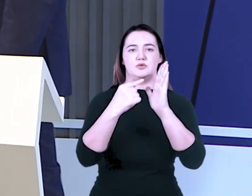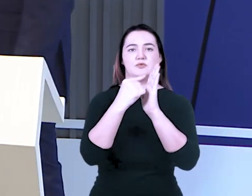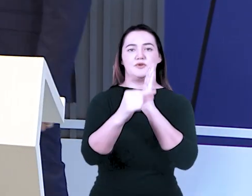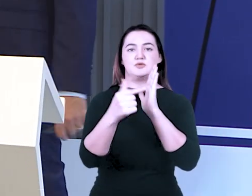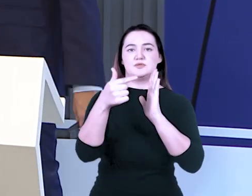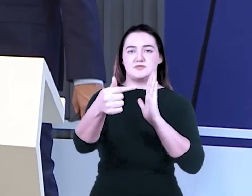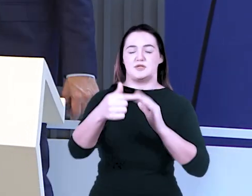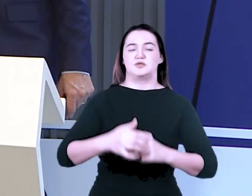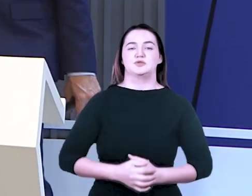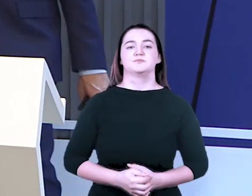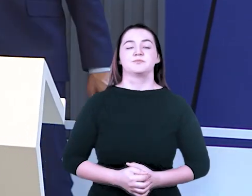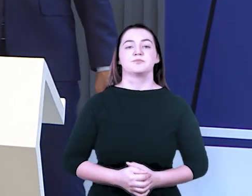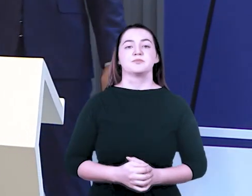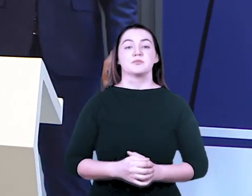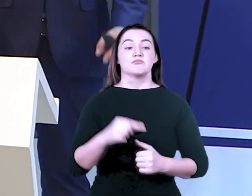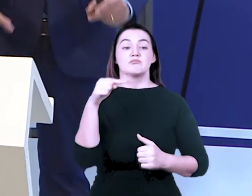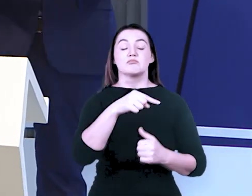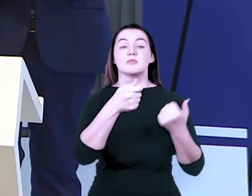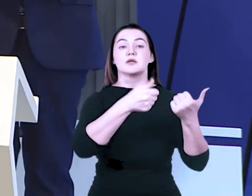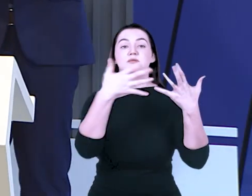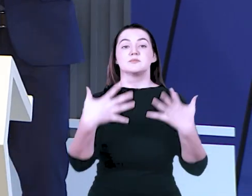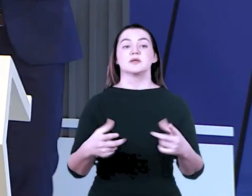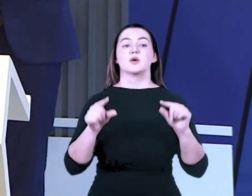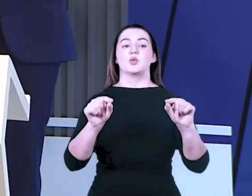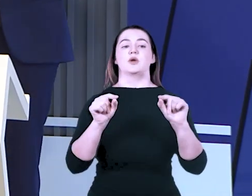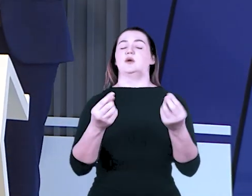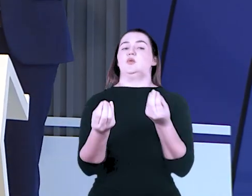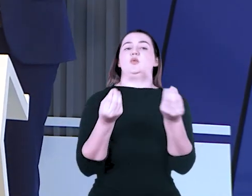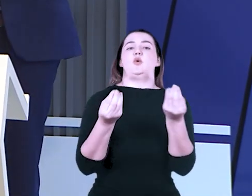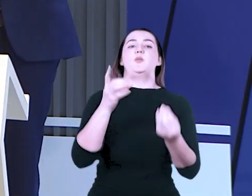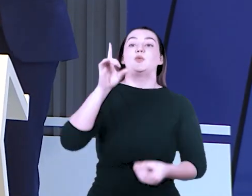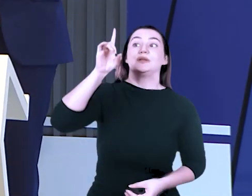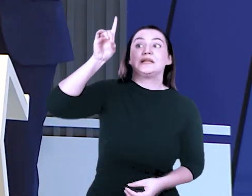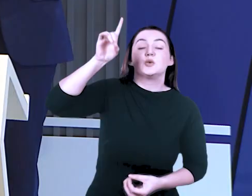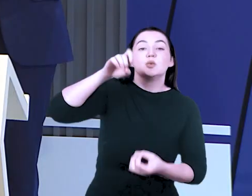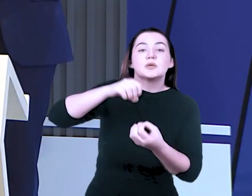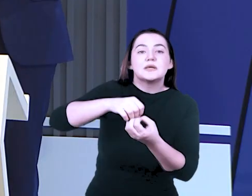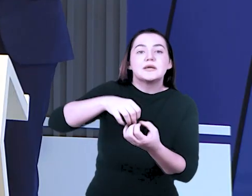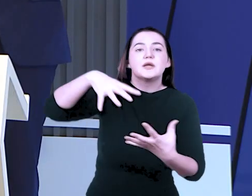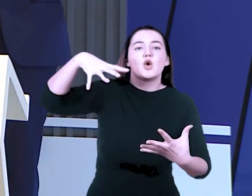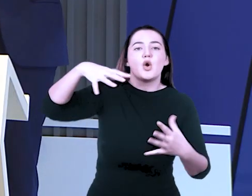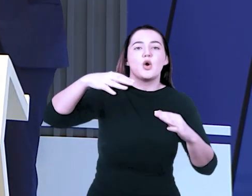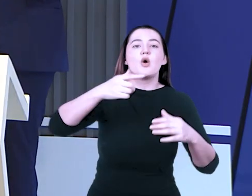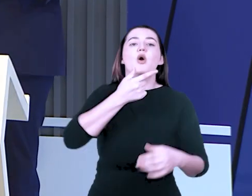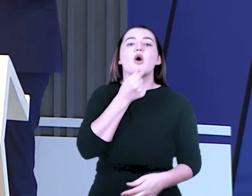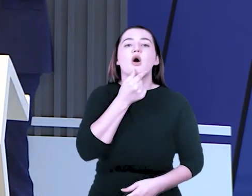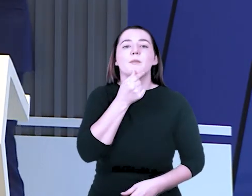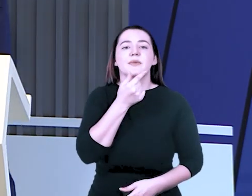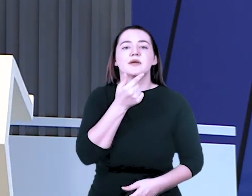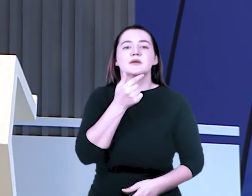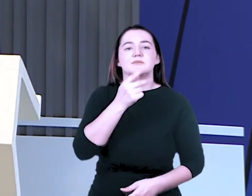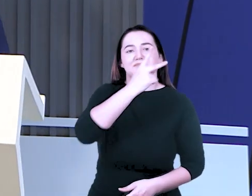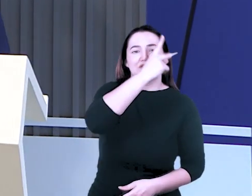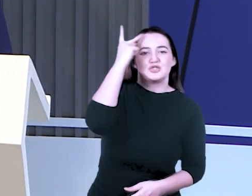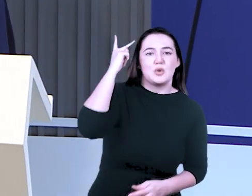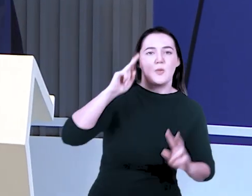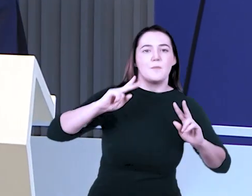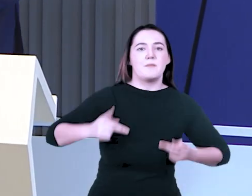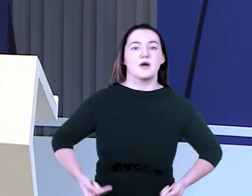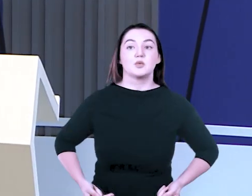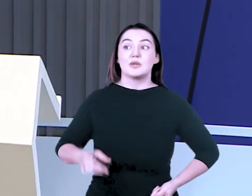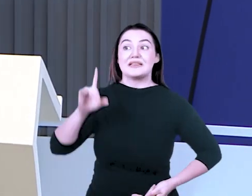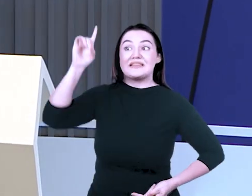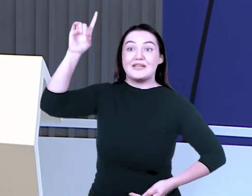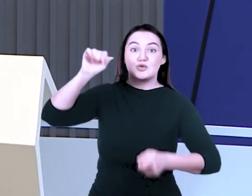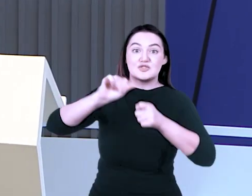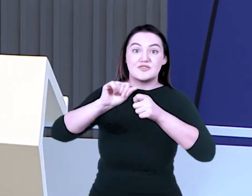7, a Bíblia fala exatamente como Deus criou o ser humano. E diz que ele fez um boneco